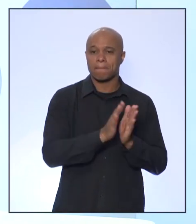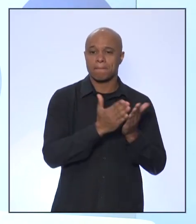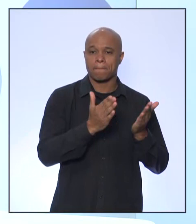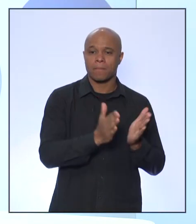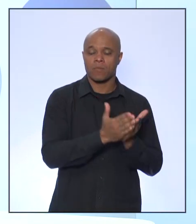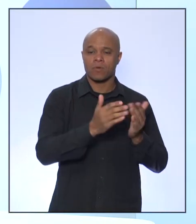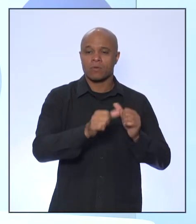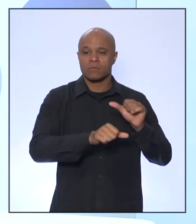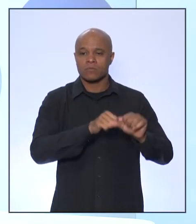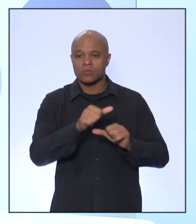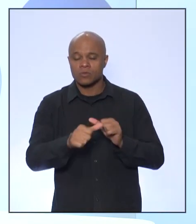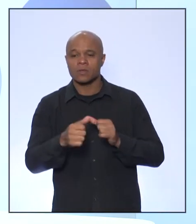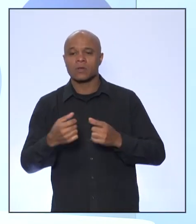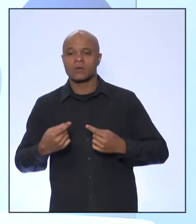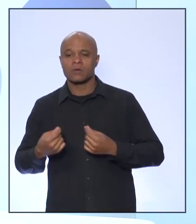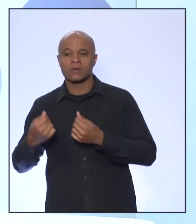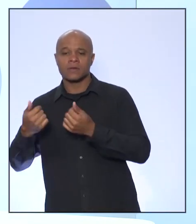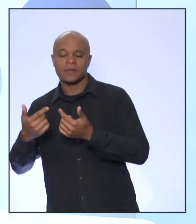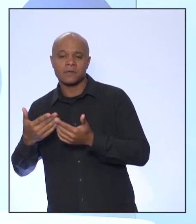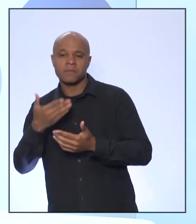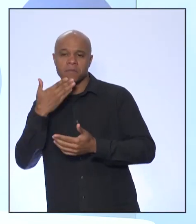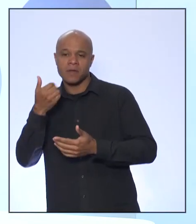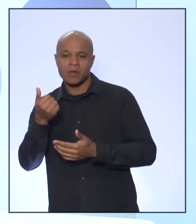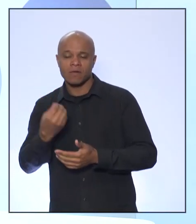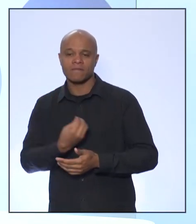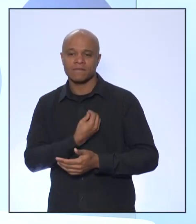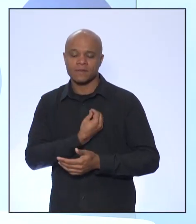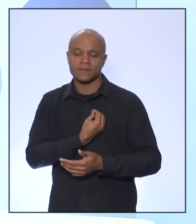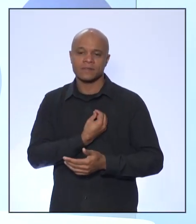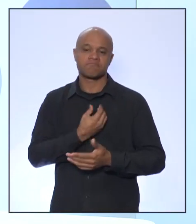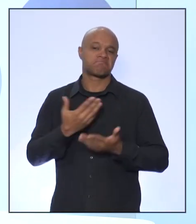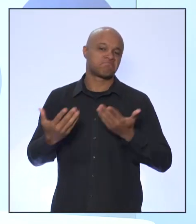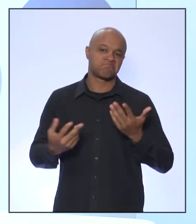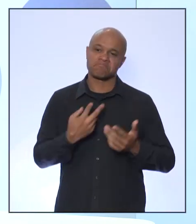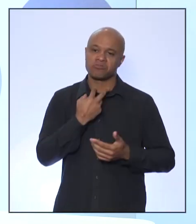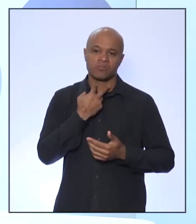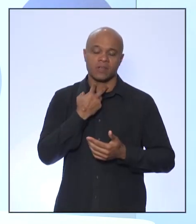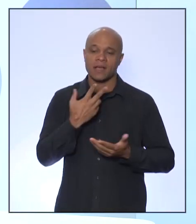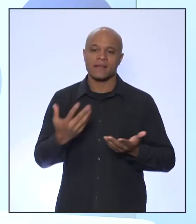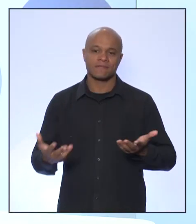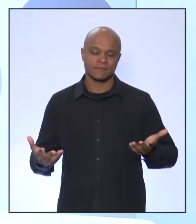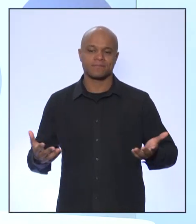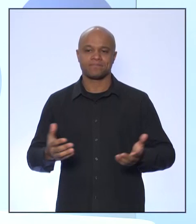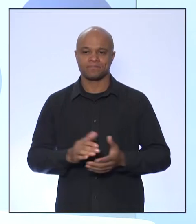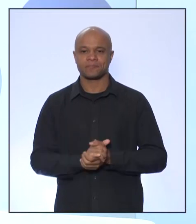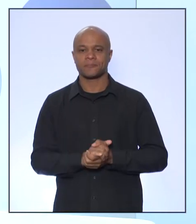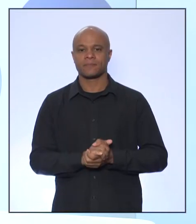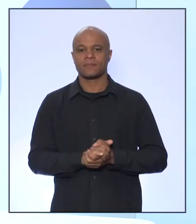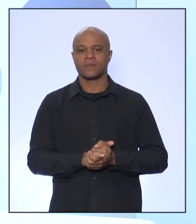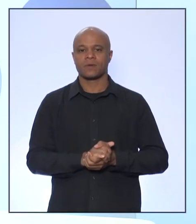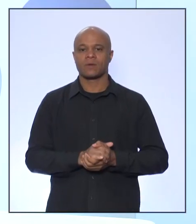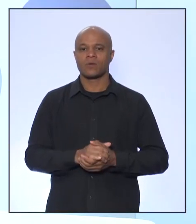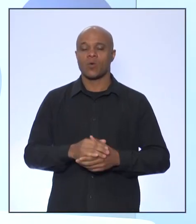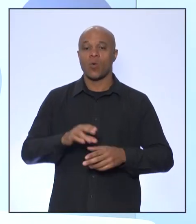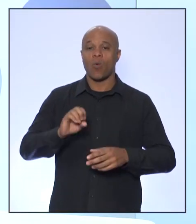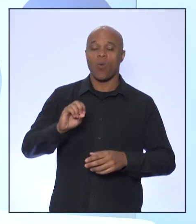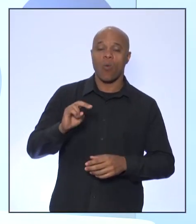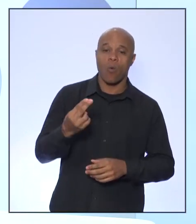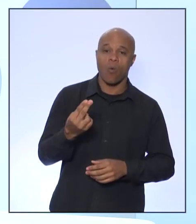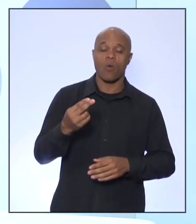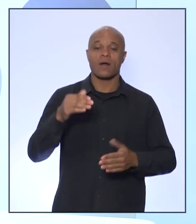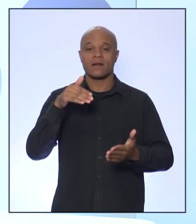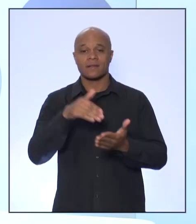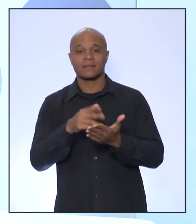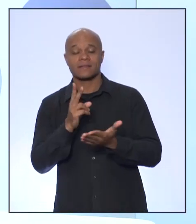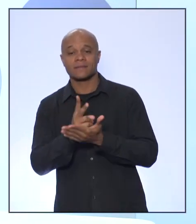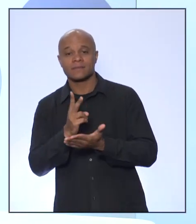de camponês, de trabalhador rural, e se tornar um membro do clero, do alto clero, ou se tornar um